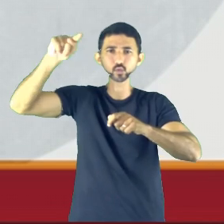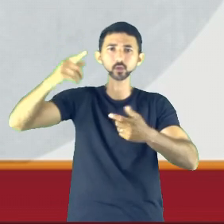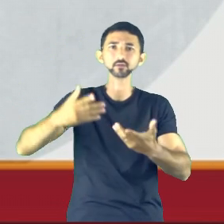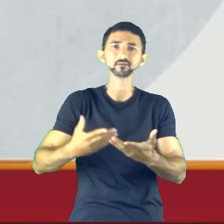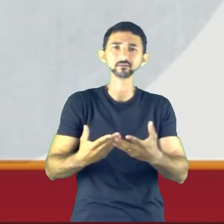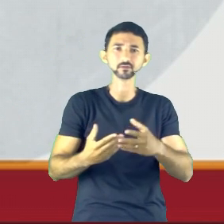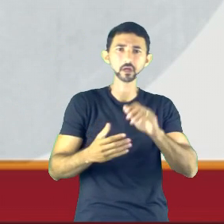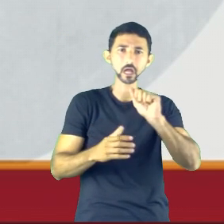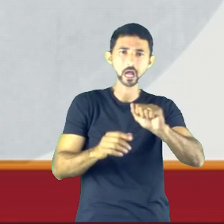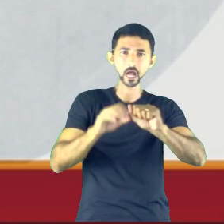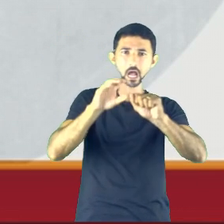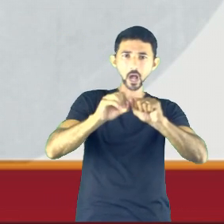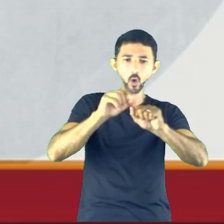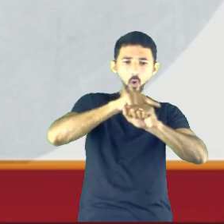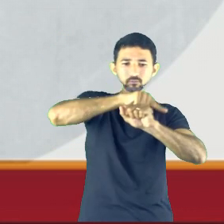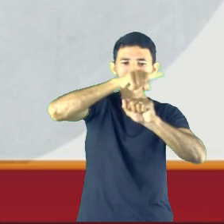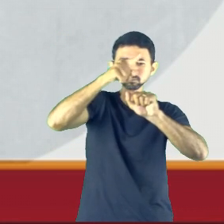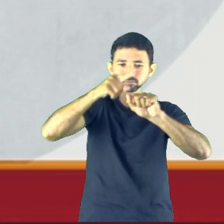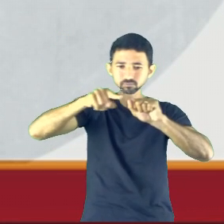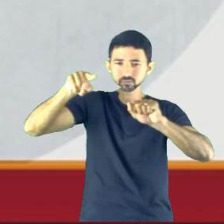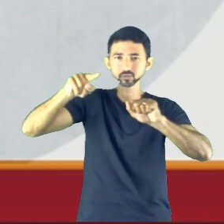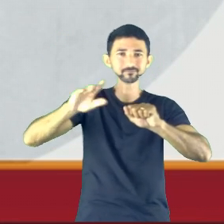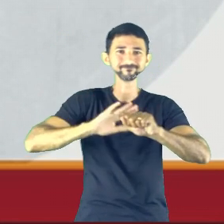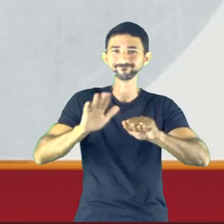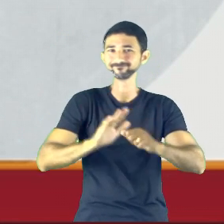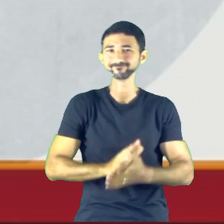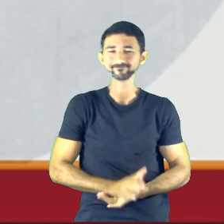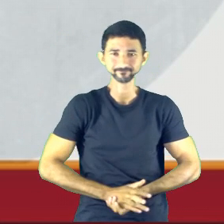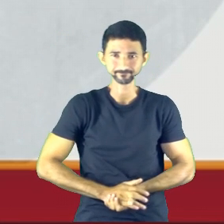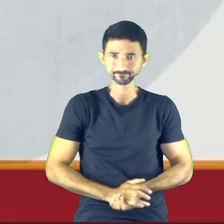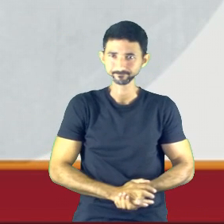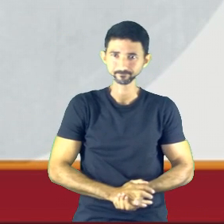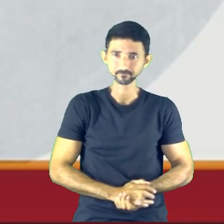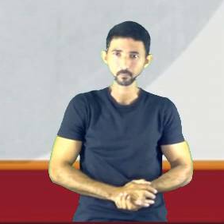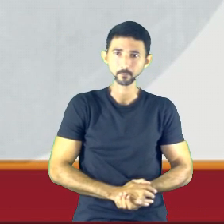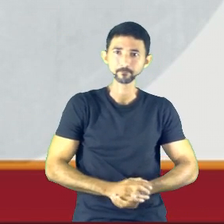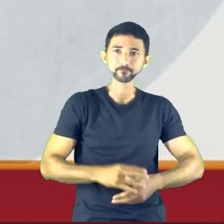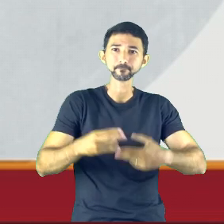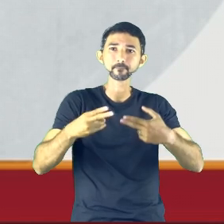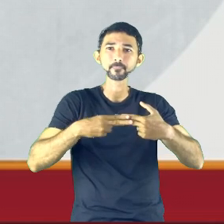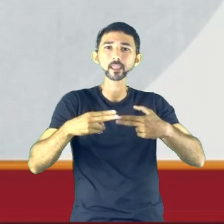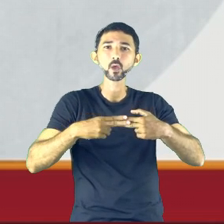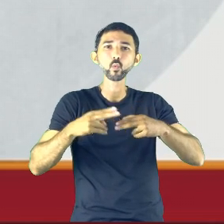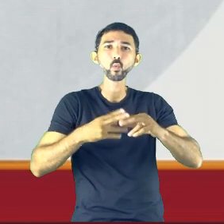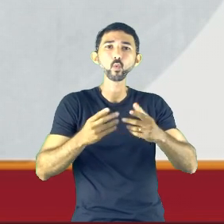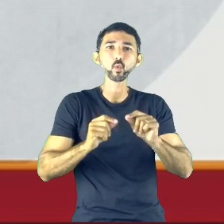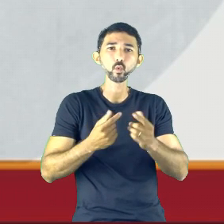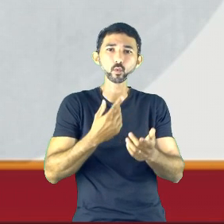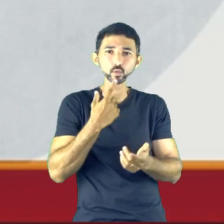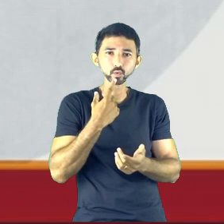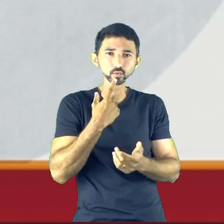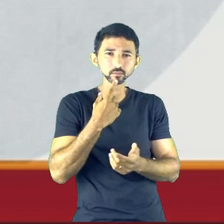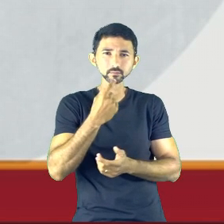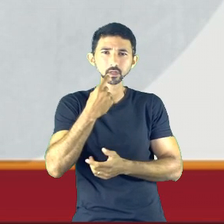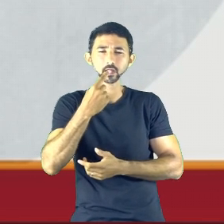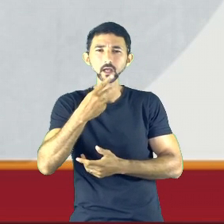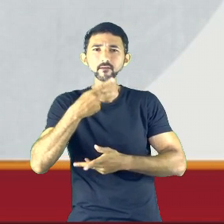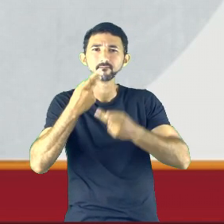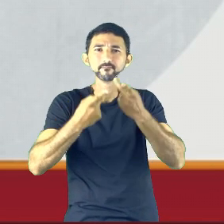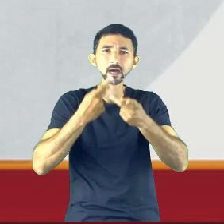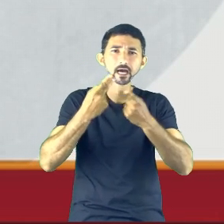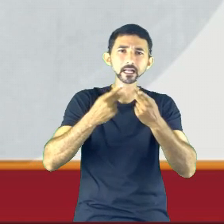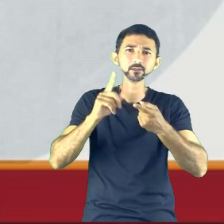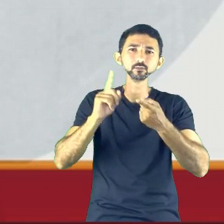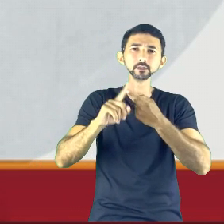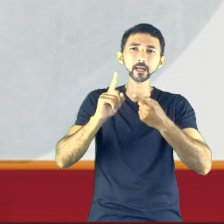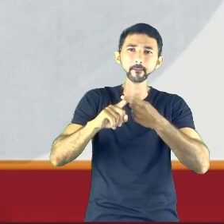tio grande que fique em cima de outras letras, tá bom? Outra coisa importante, o uso do tio faz com que, ao